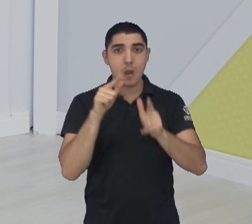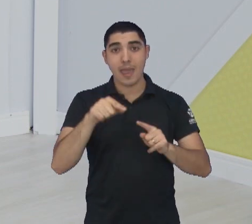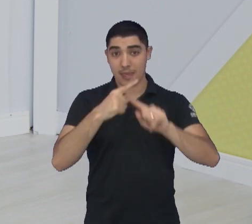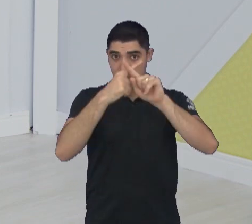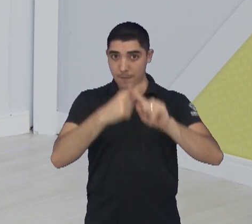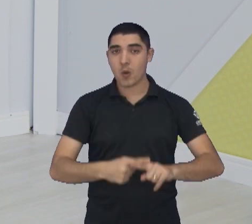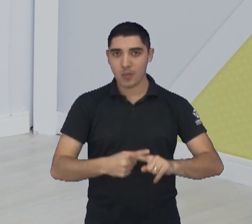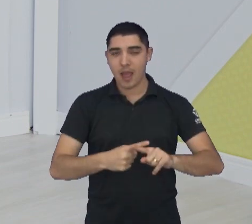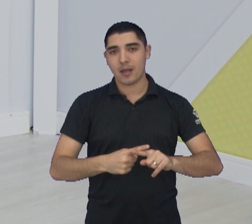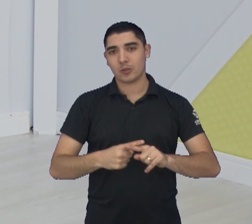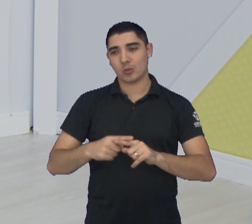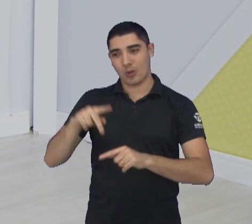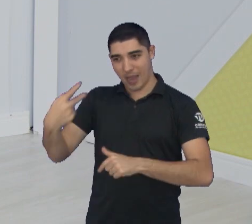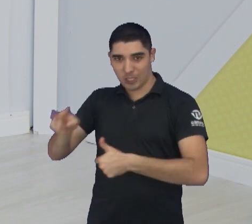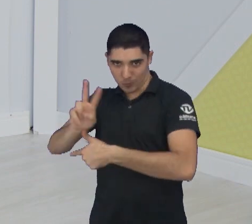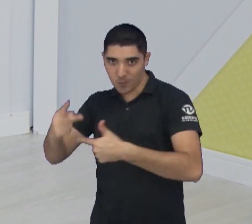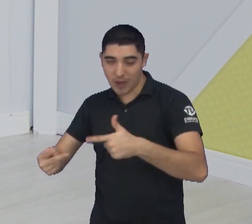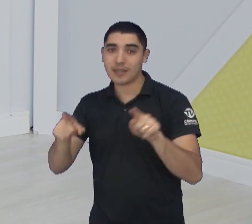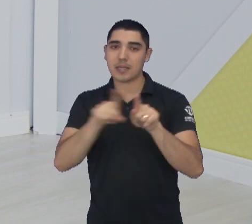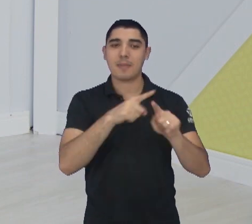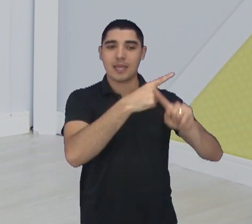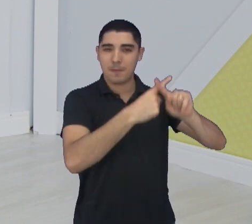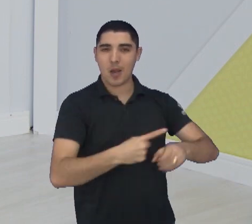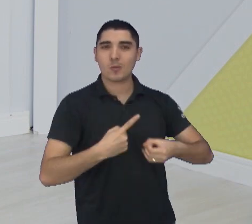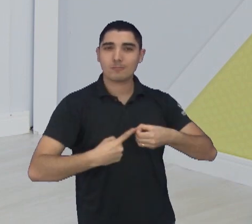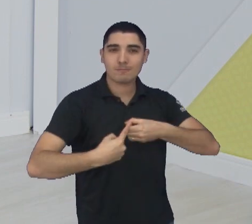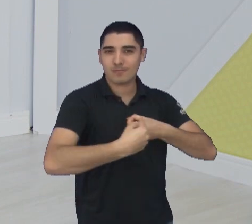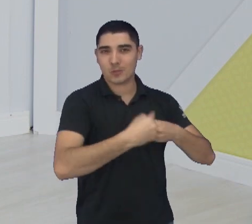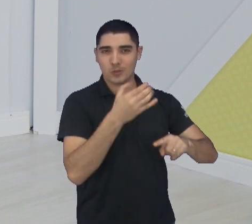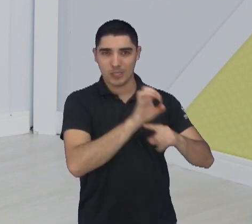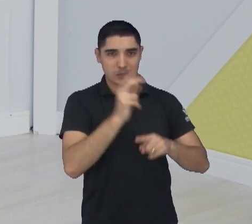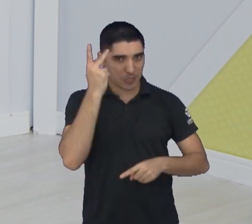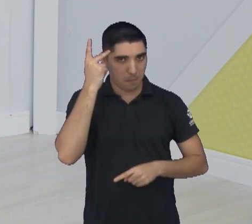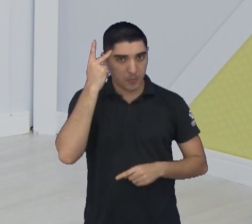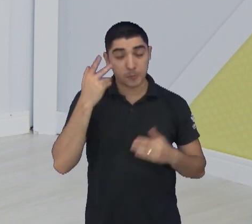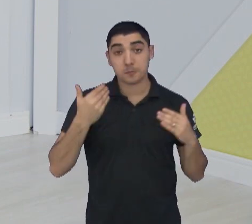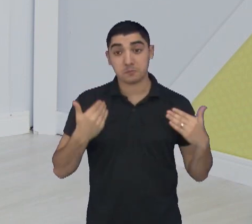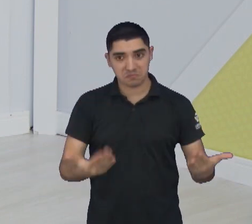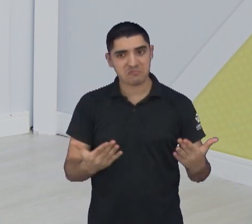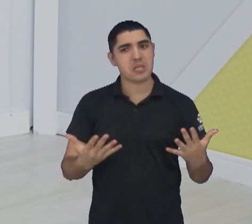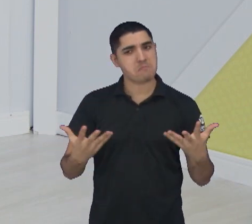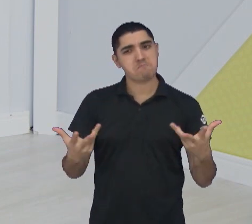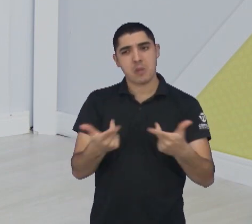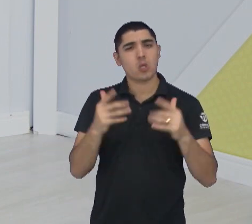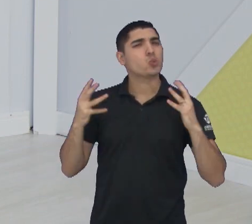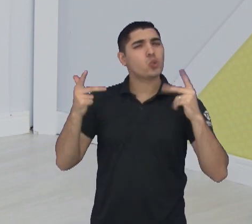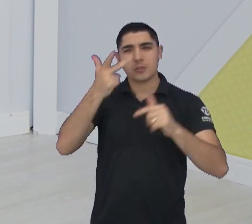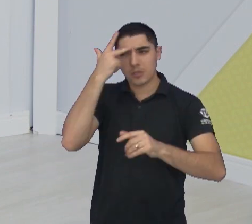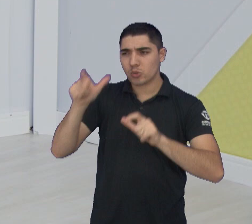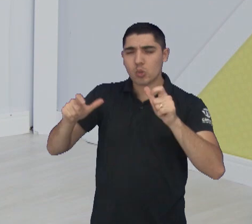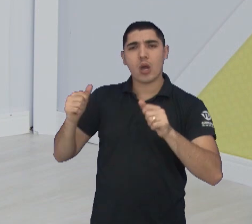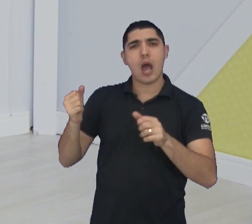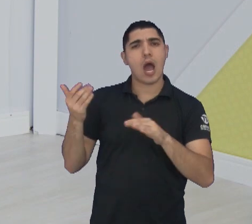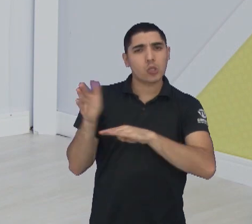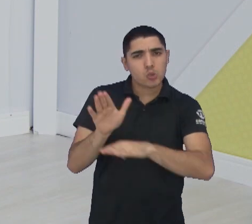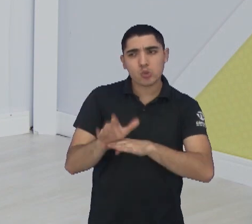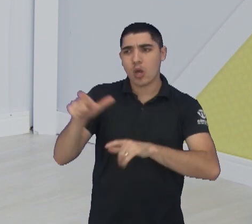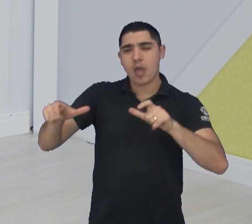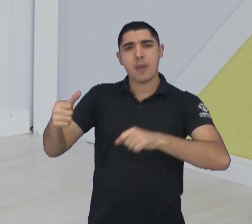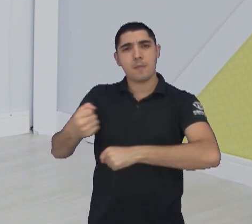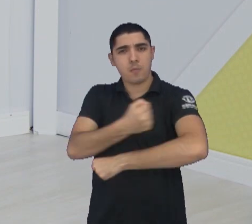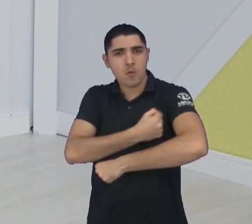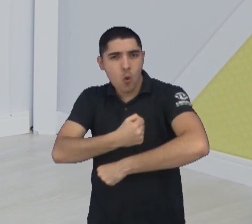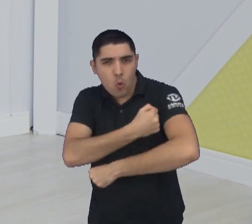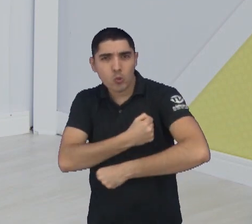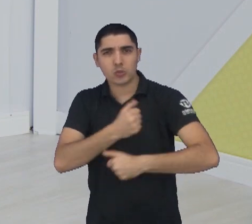jogos abertos. Mais uma vez, parabéns a todos os integrantes, pessoal do staff, as cozinheiras, pessoal de apoio, esses são todos muito importantes